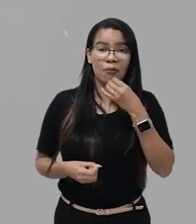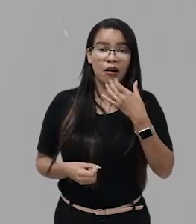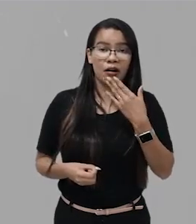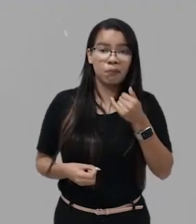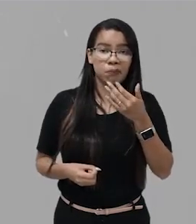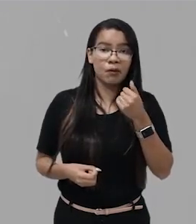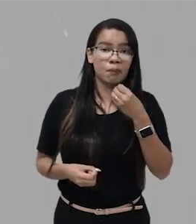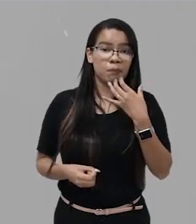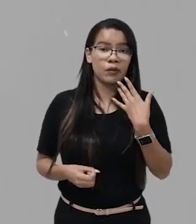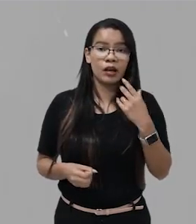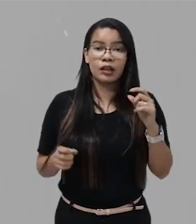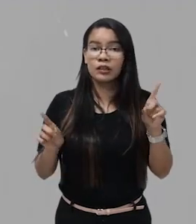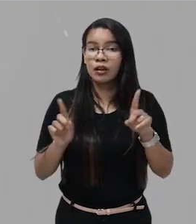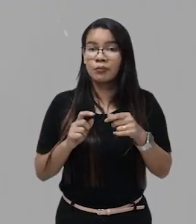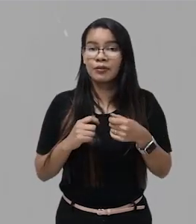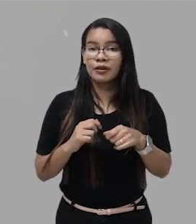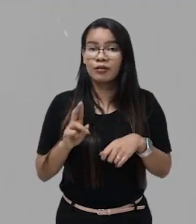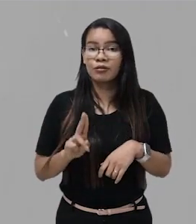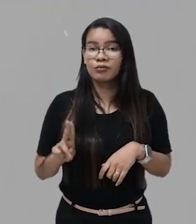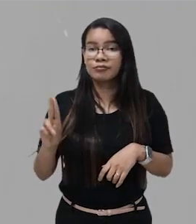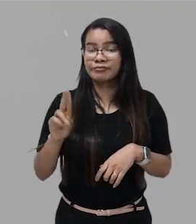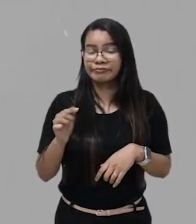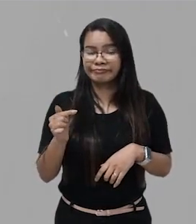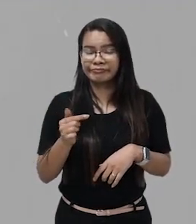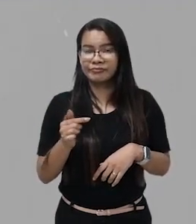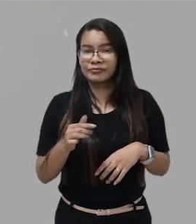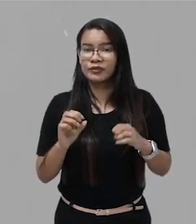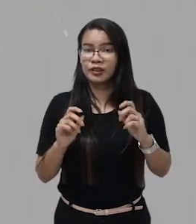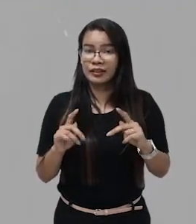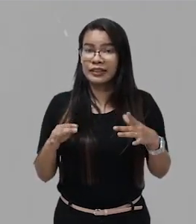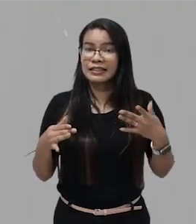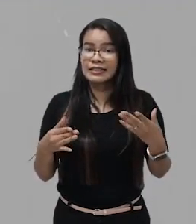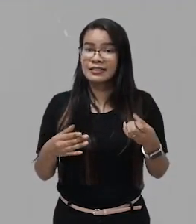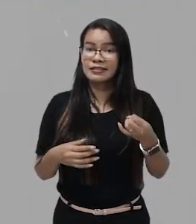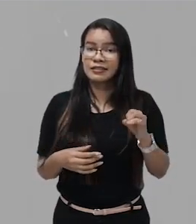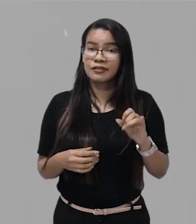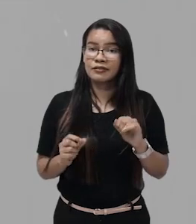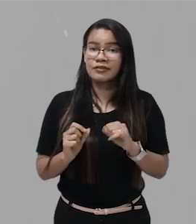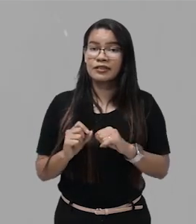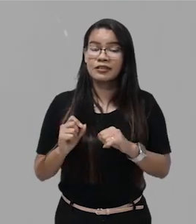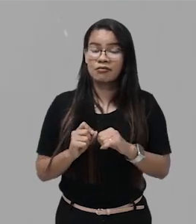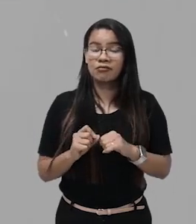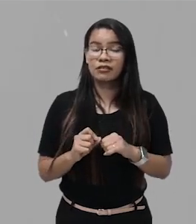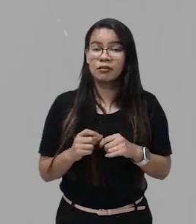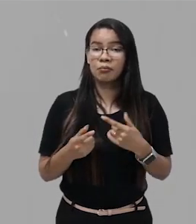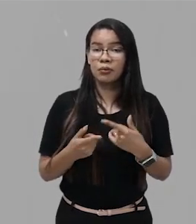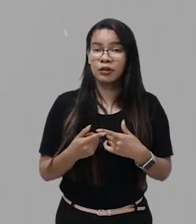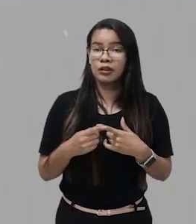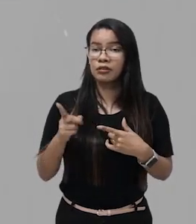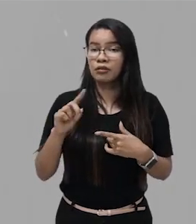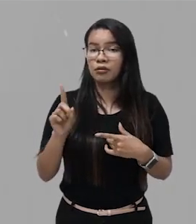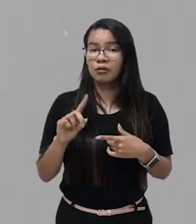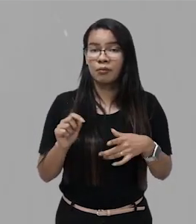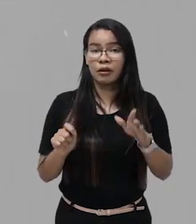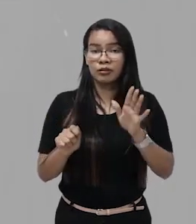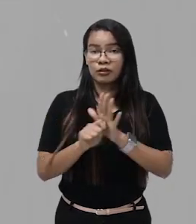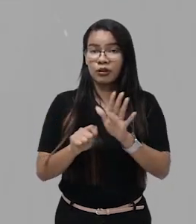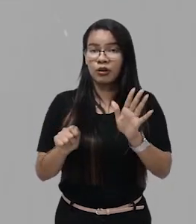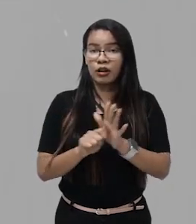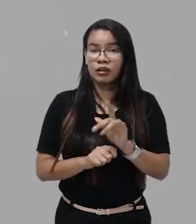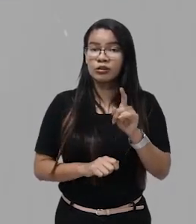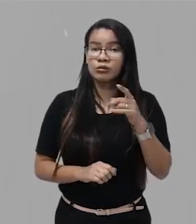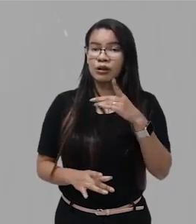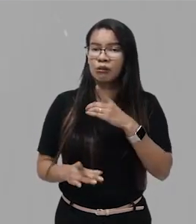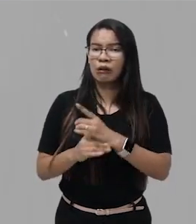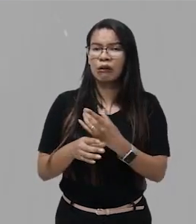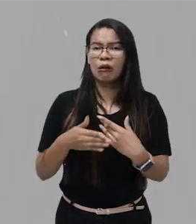fazer uso desse tipo de substância. Tá certo? E se ele for fazer, aqui é porque não é uma droga, tu encontra em qualquer